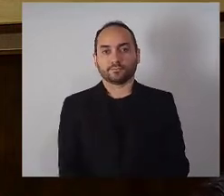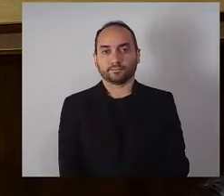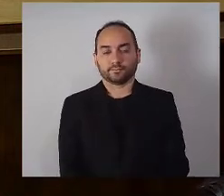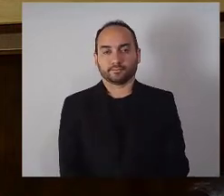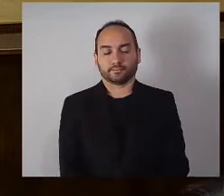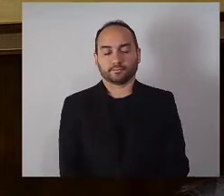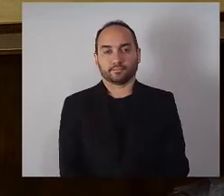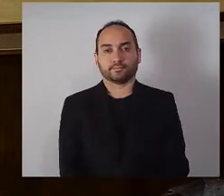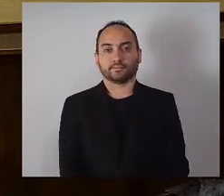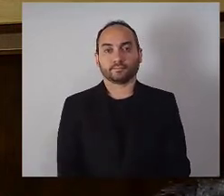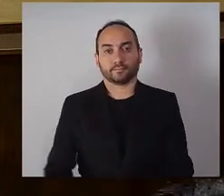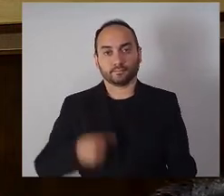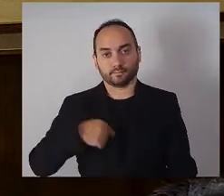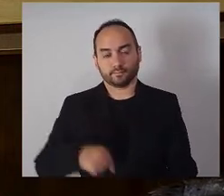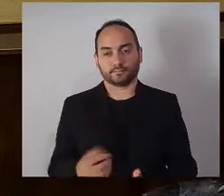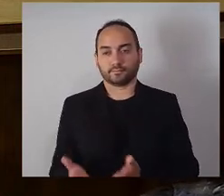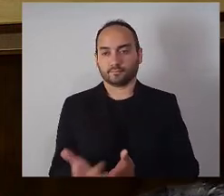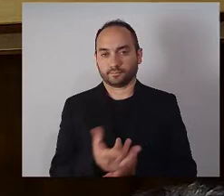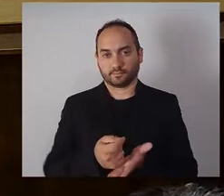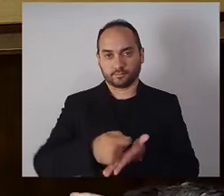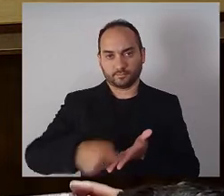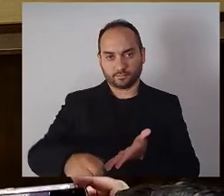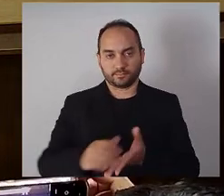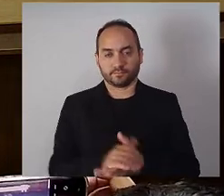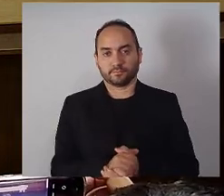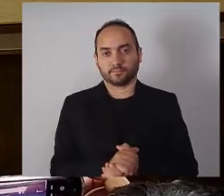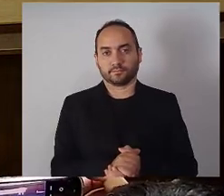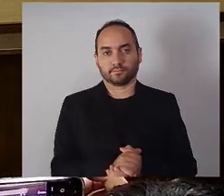Eu vou colher as assinaturas.